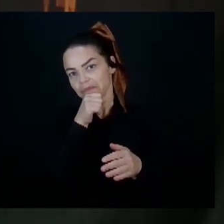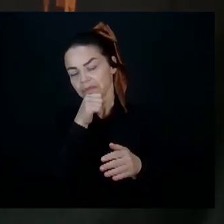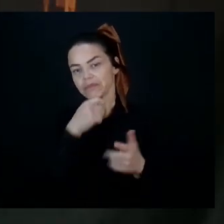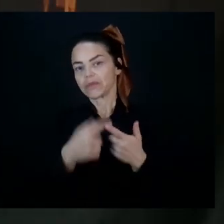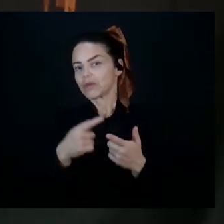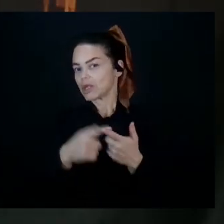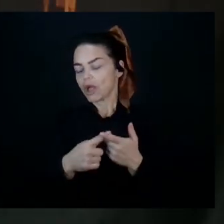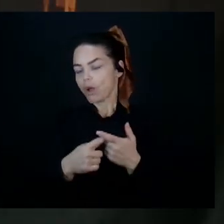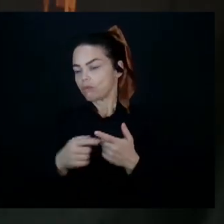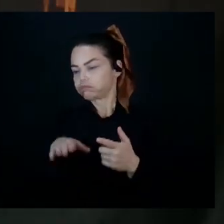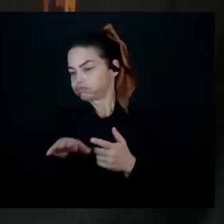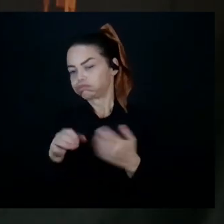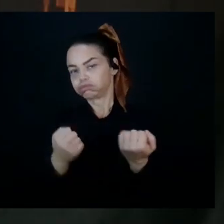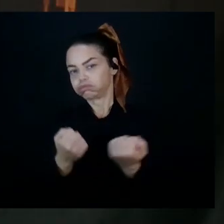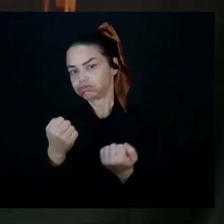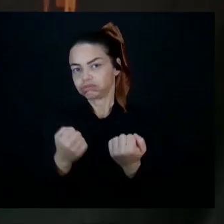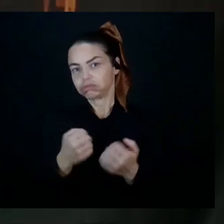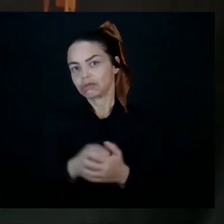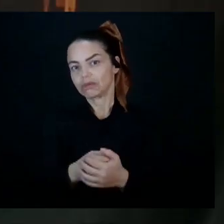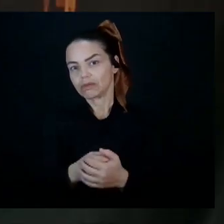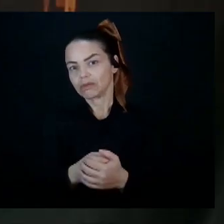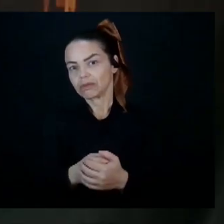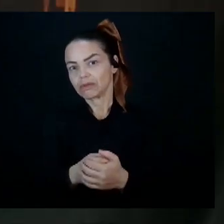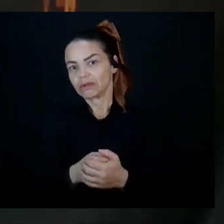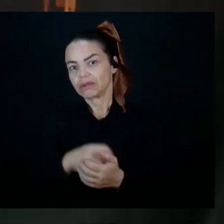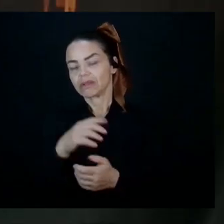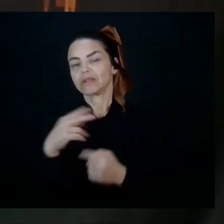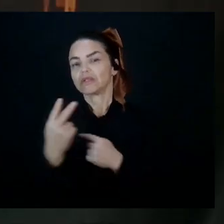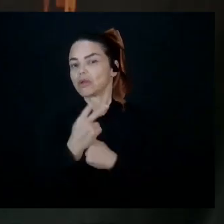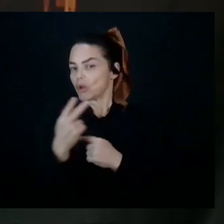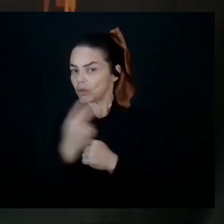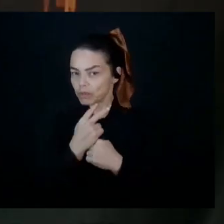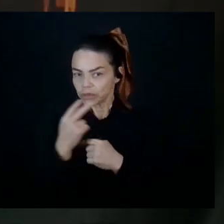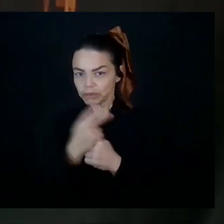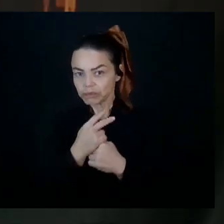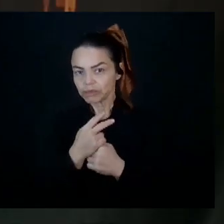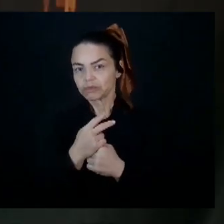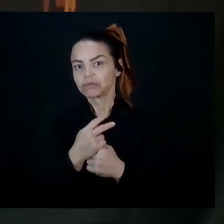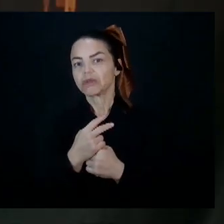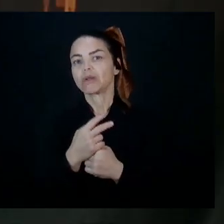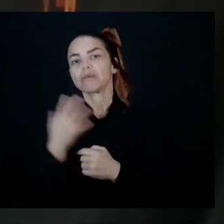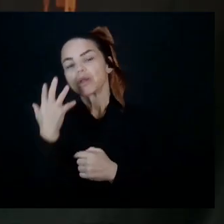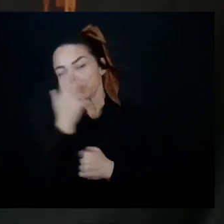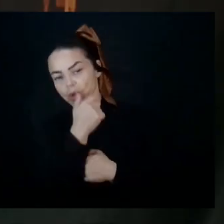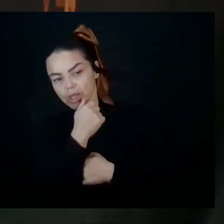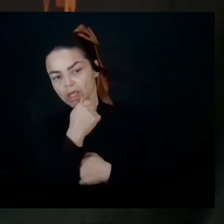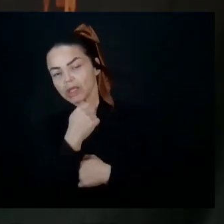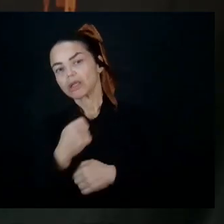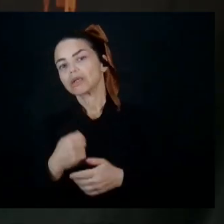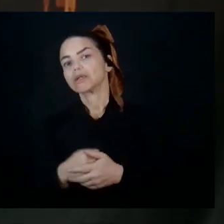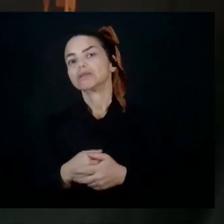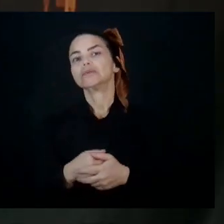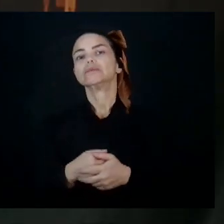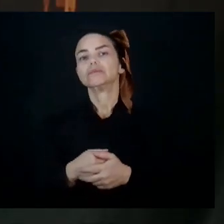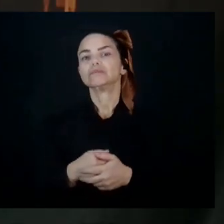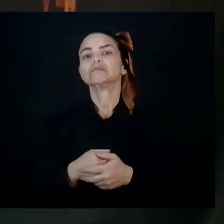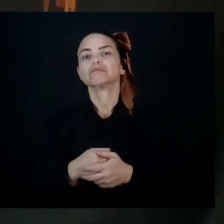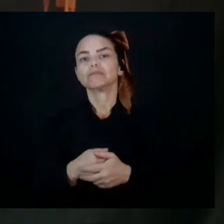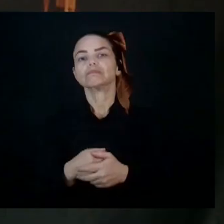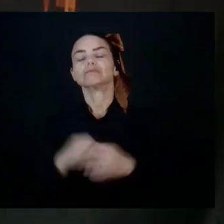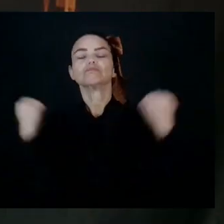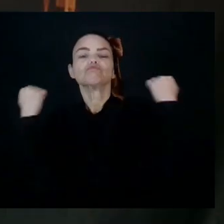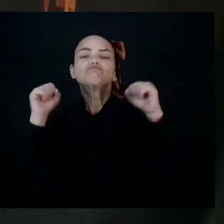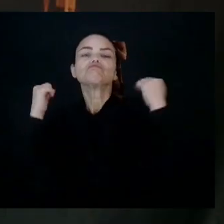aqui, né? Então, assim, as pessoas estão se cuidando mais, né? Estão, acho que, fazendo mais